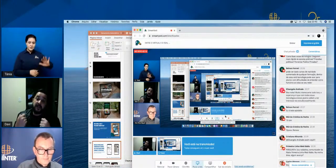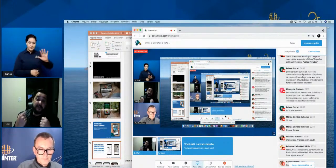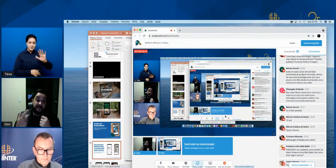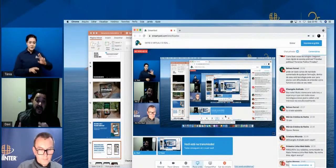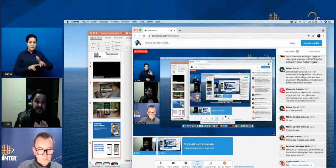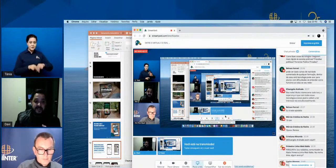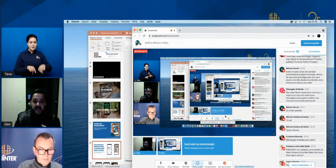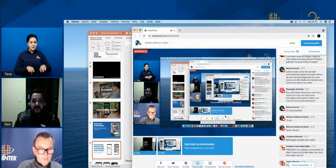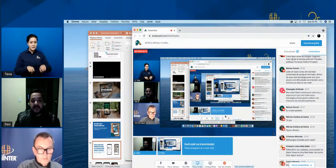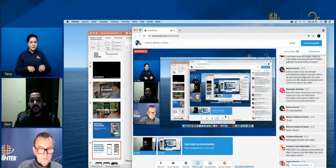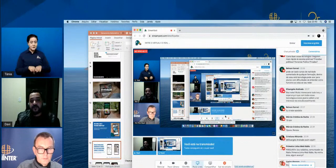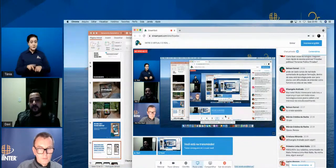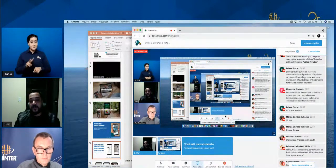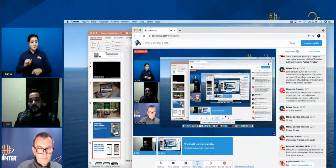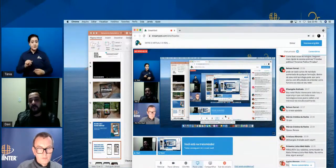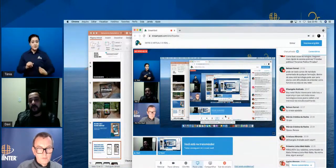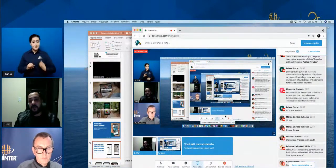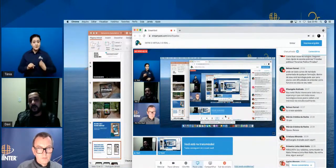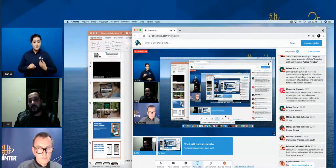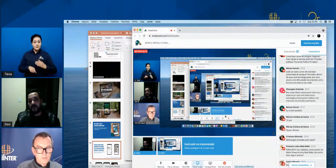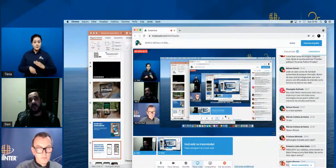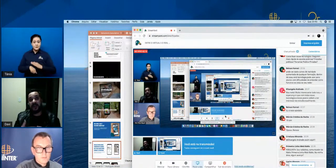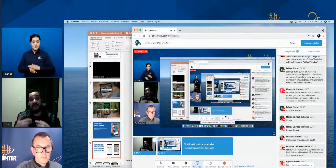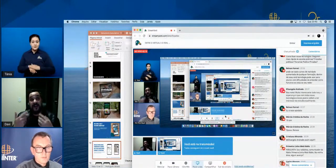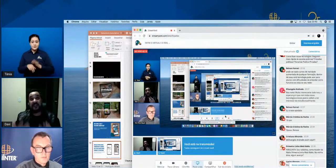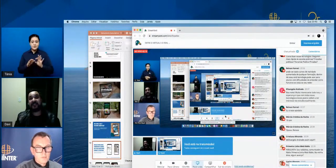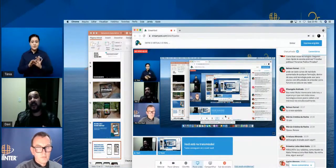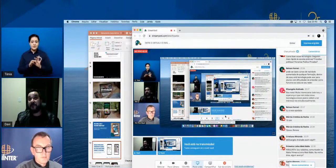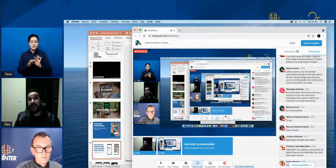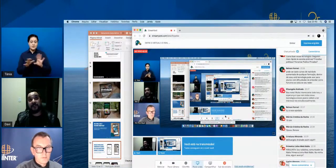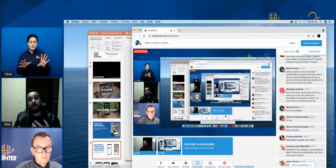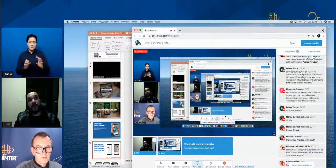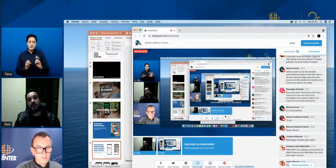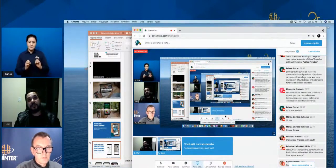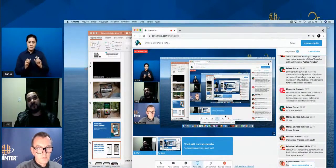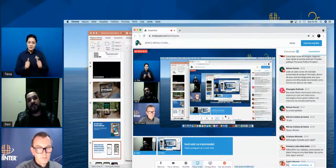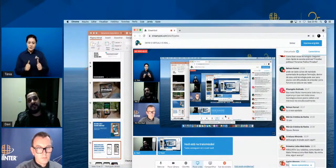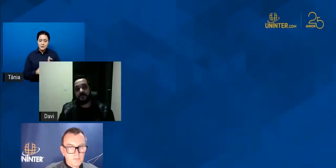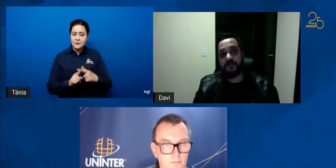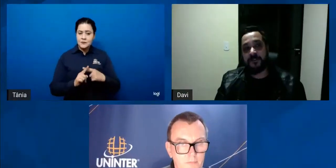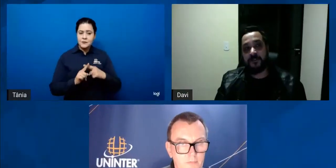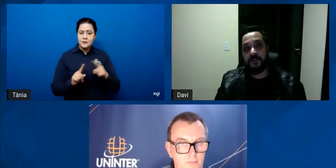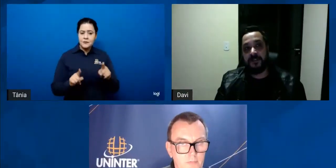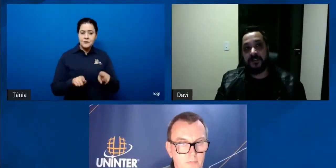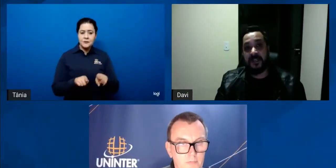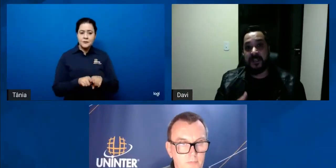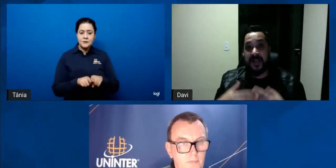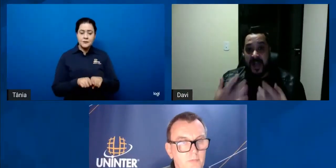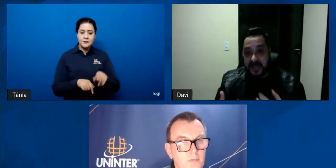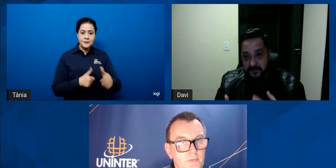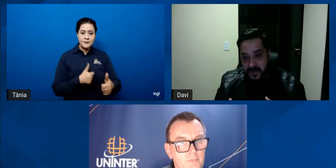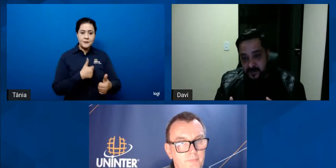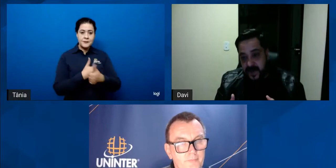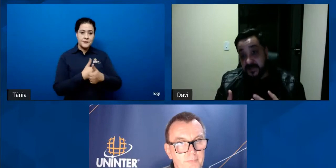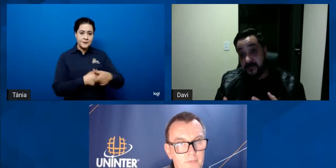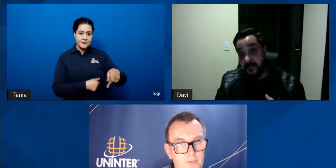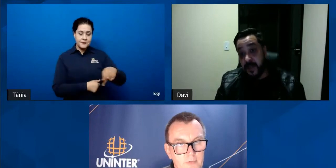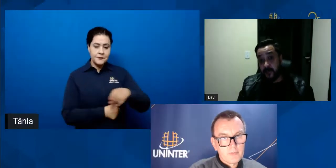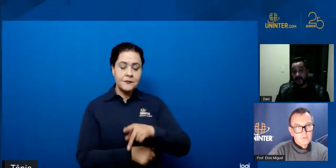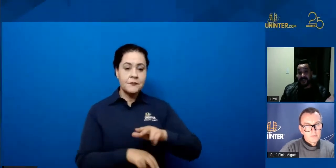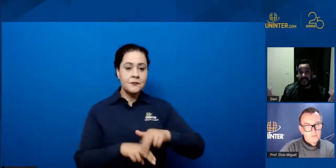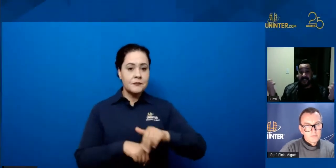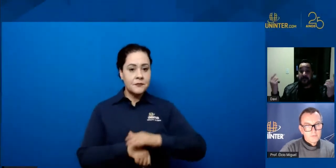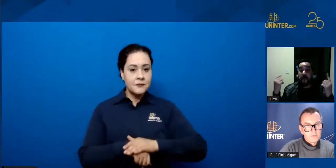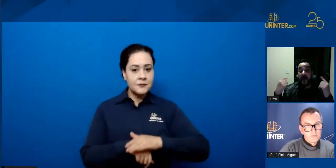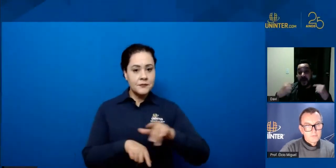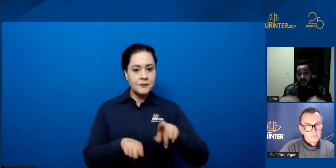Então, ele vai estar mais disponível. Né, ele vai estar mais próximo desses professores. E cada vez mais também